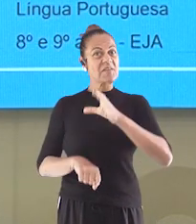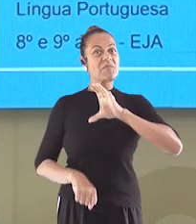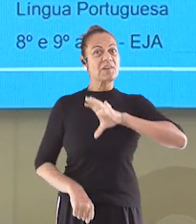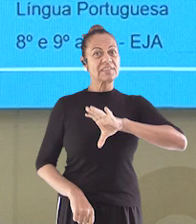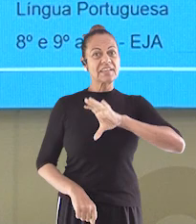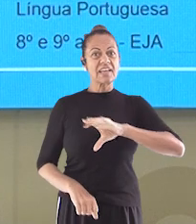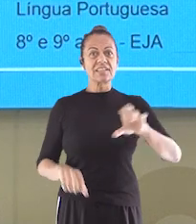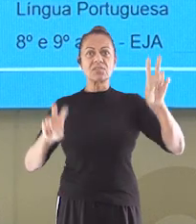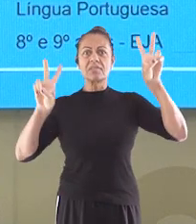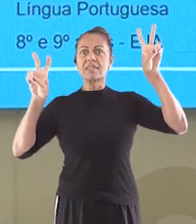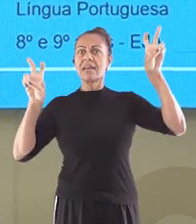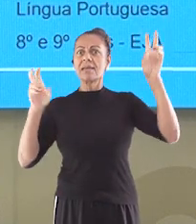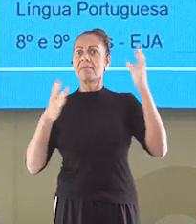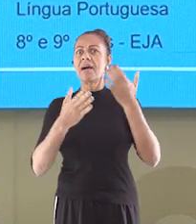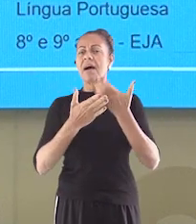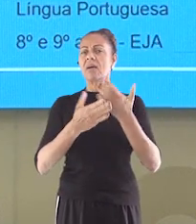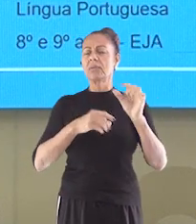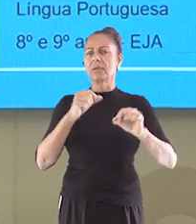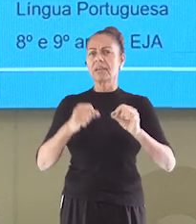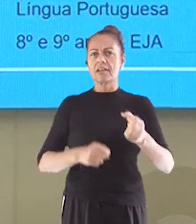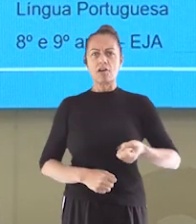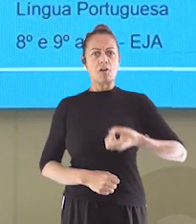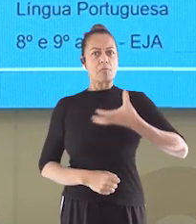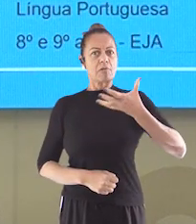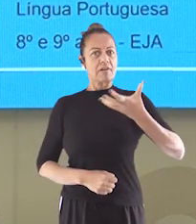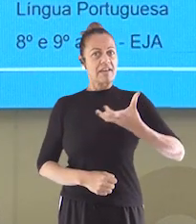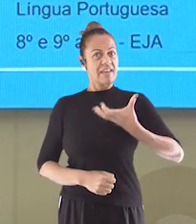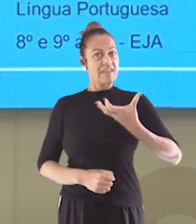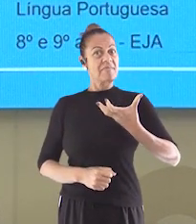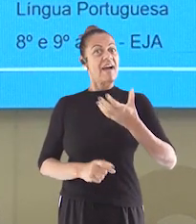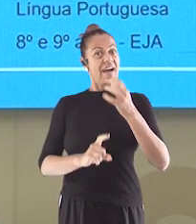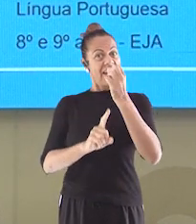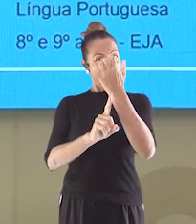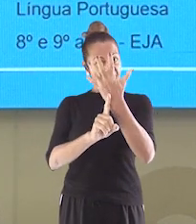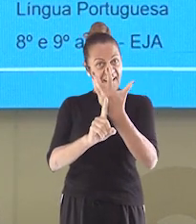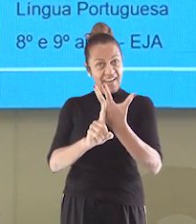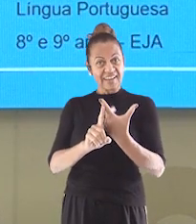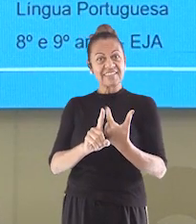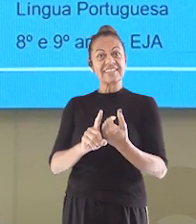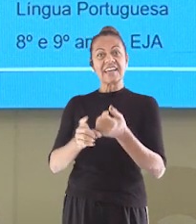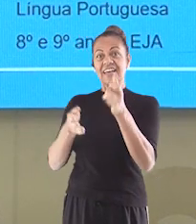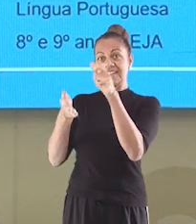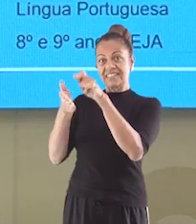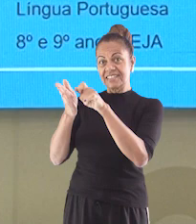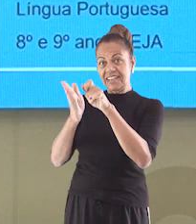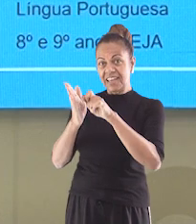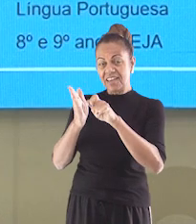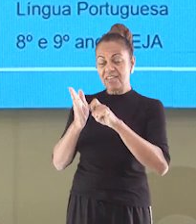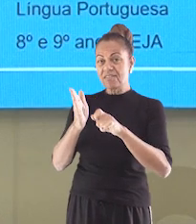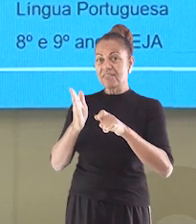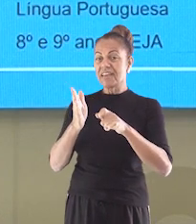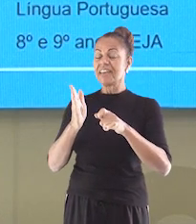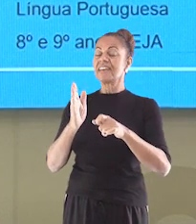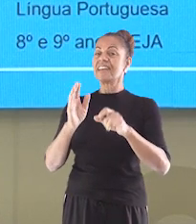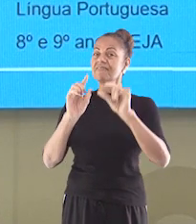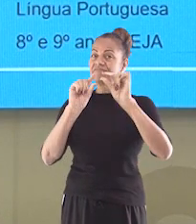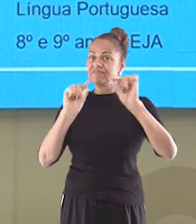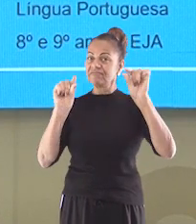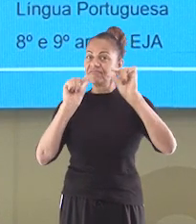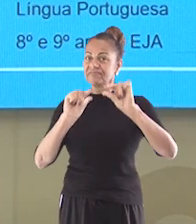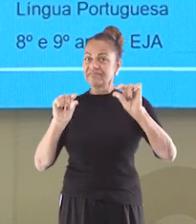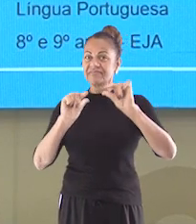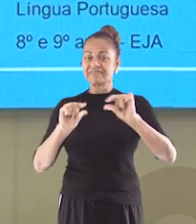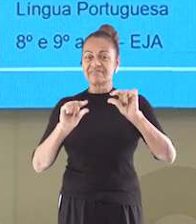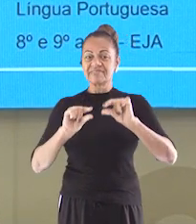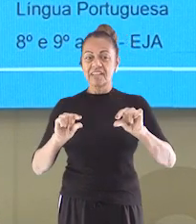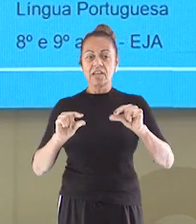é Poema, a arte de escrever em versos. Hoje teremos uma aula para aprender sobre as características do gênero